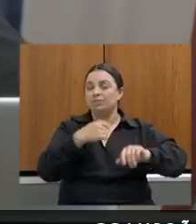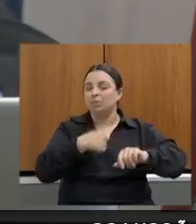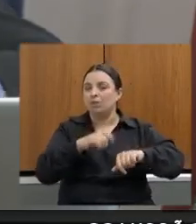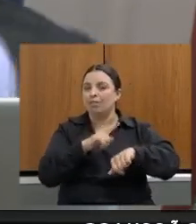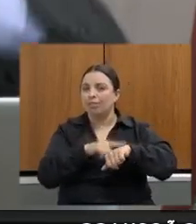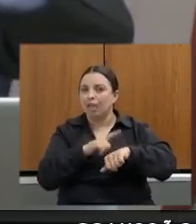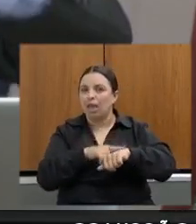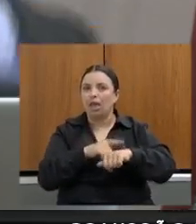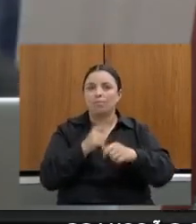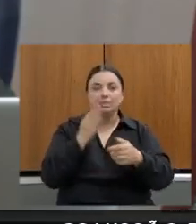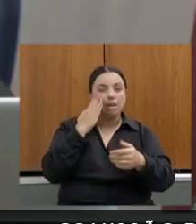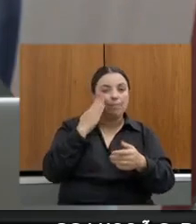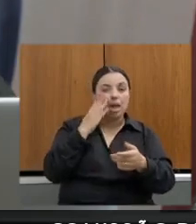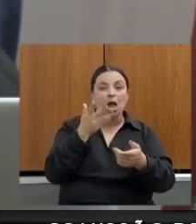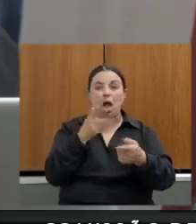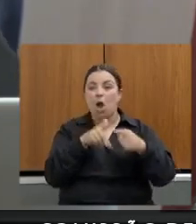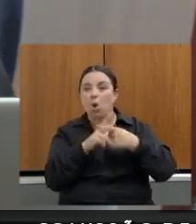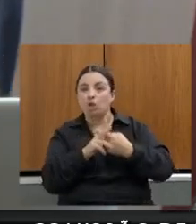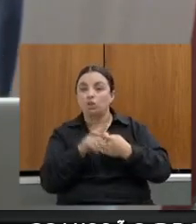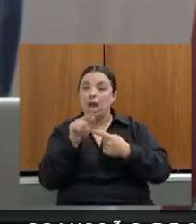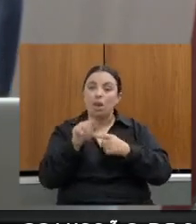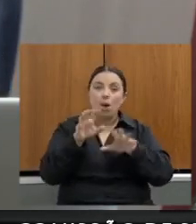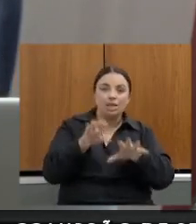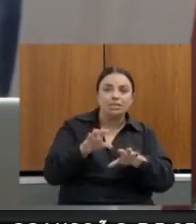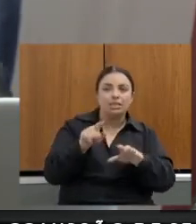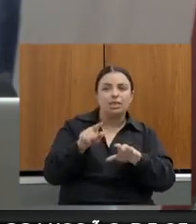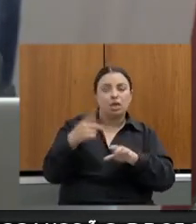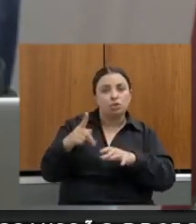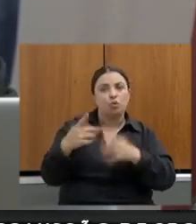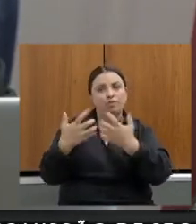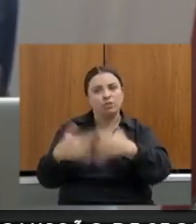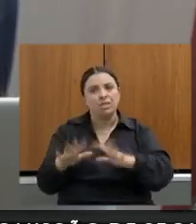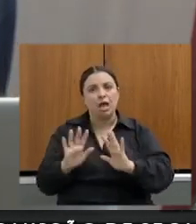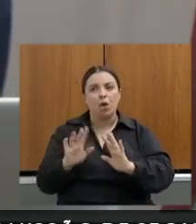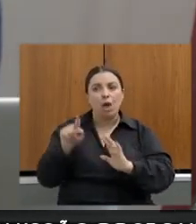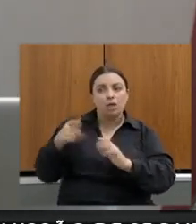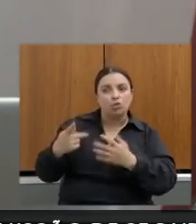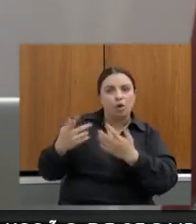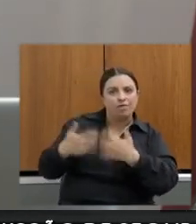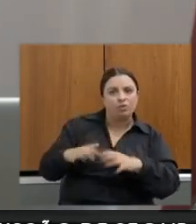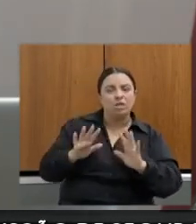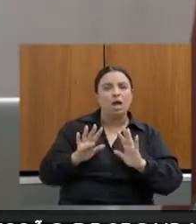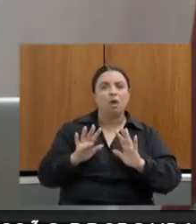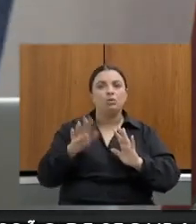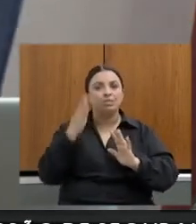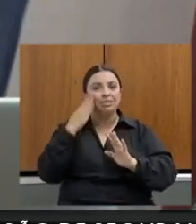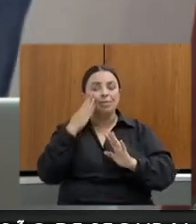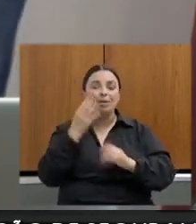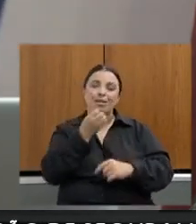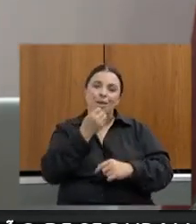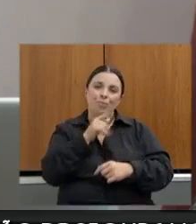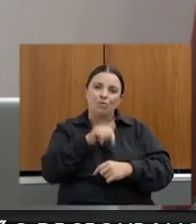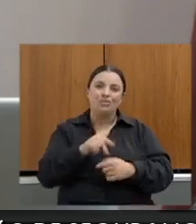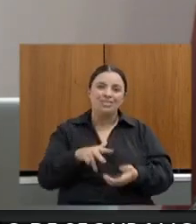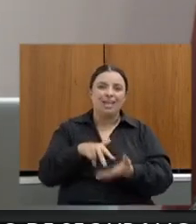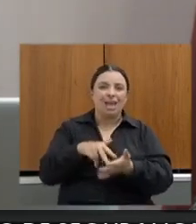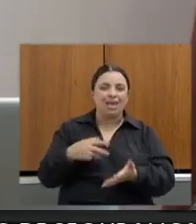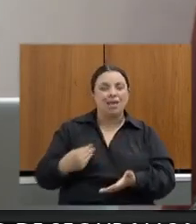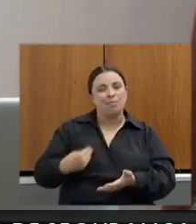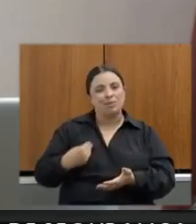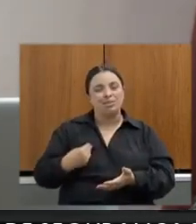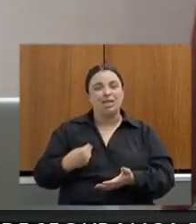Liliana Líder menina aqui falando ó é assim sua função é essa então é bom que sou esteja aqui para os